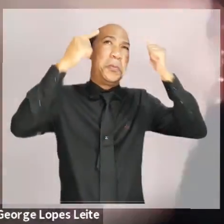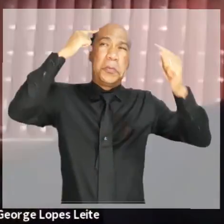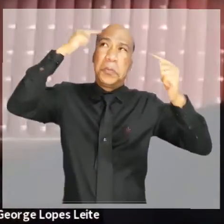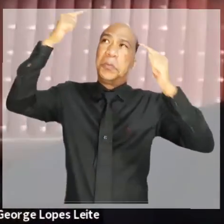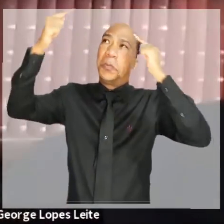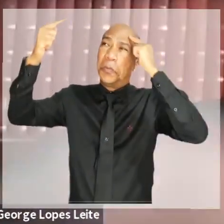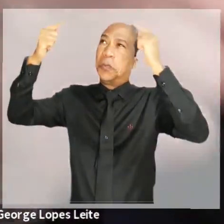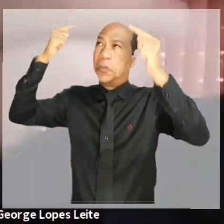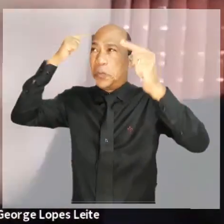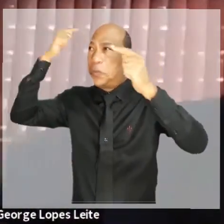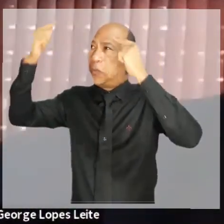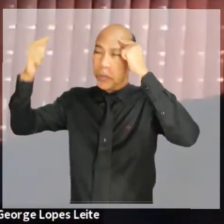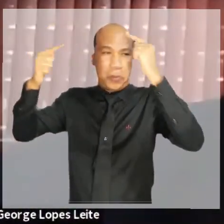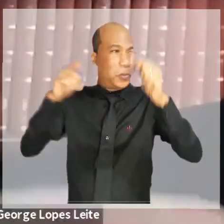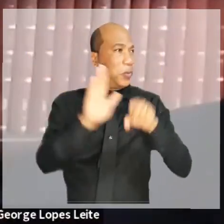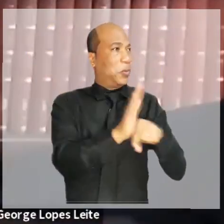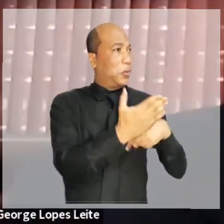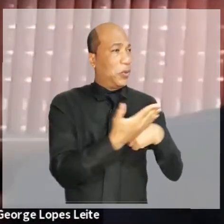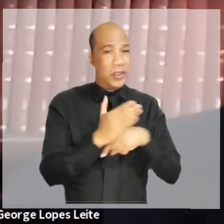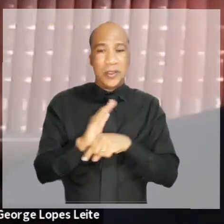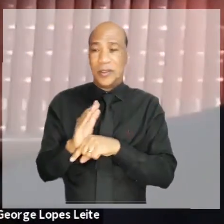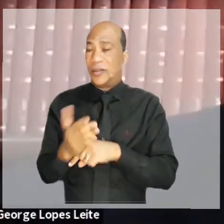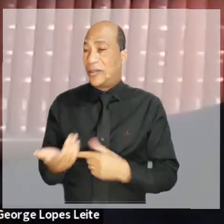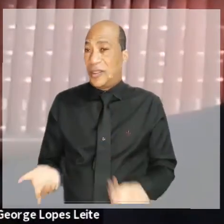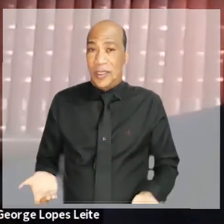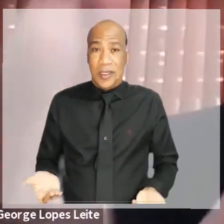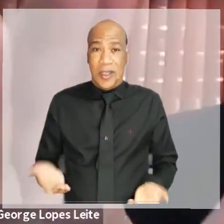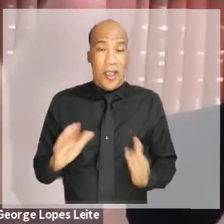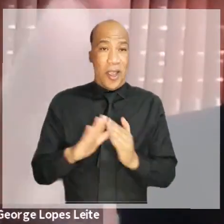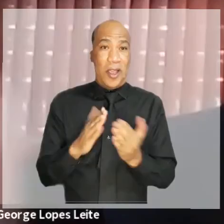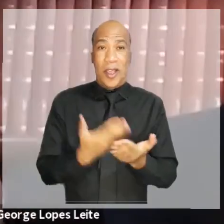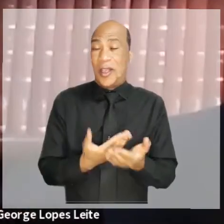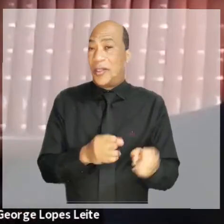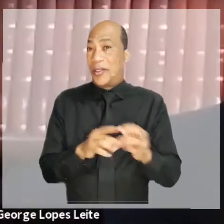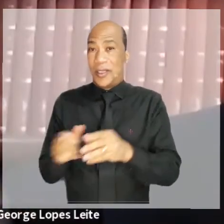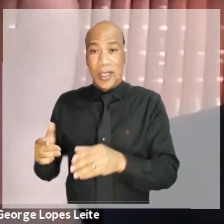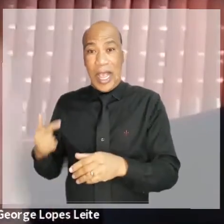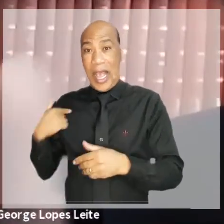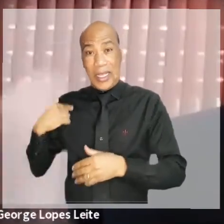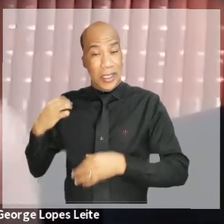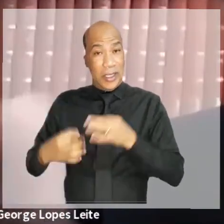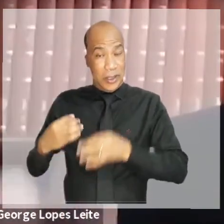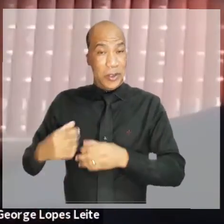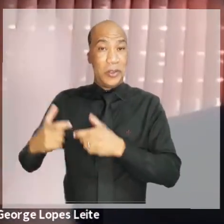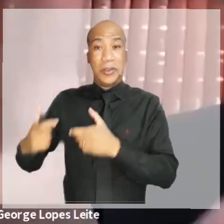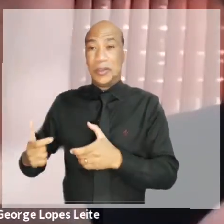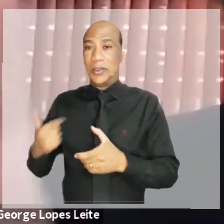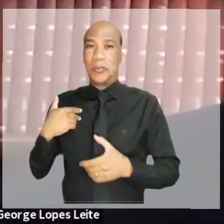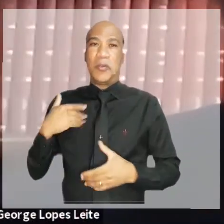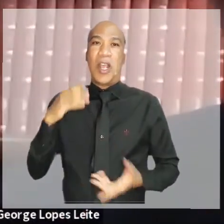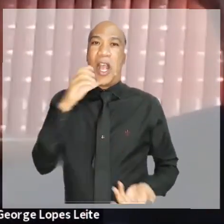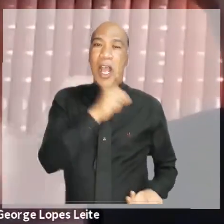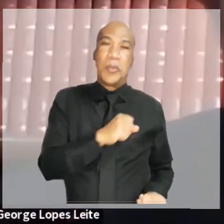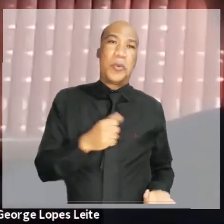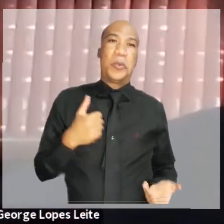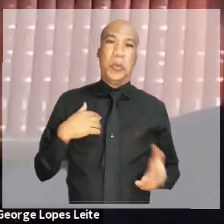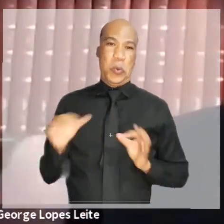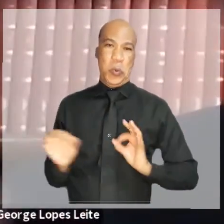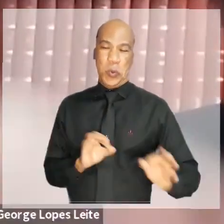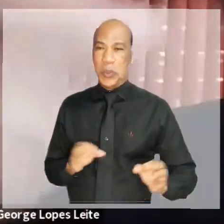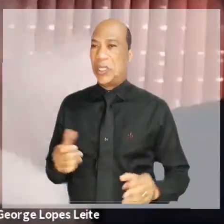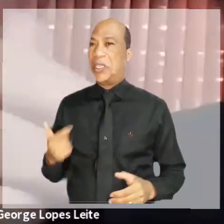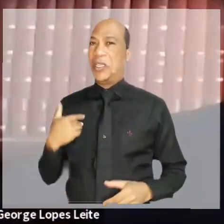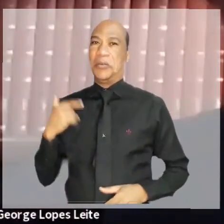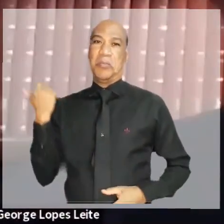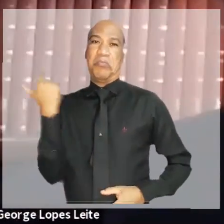de rapidez e de eficácia nas suas decisões. Então, é com esse propósito que a gente desenvolveu este